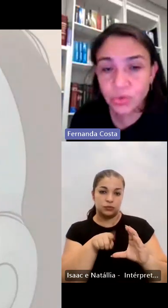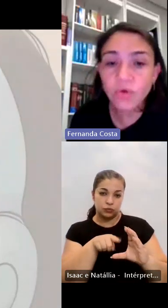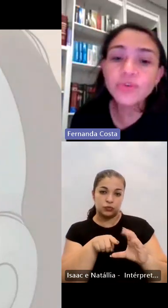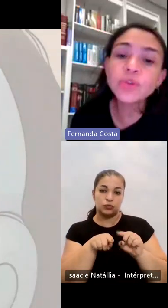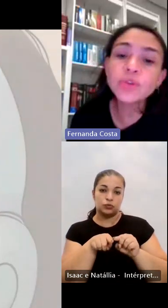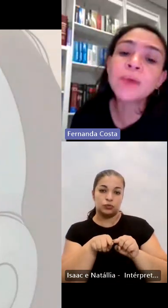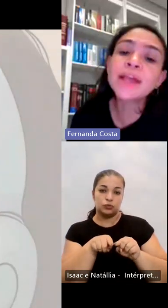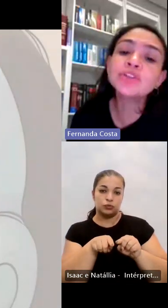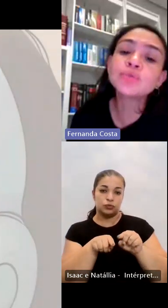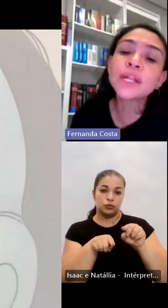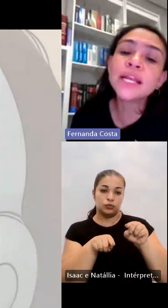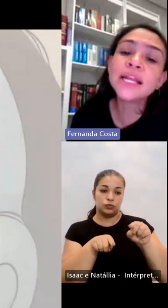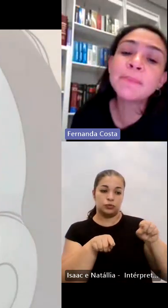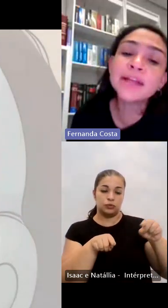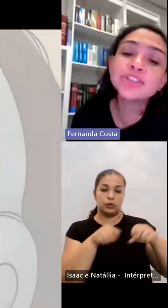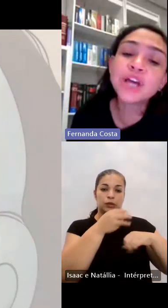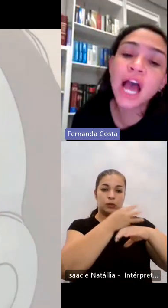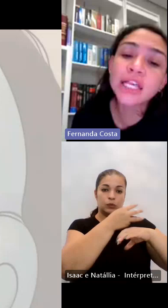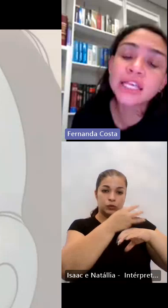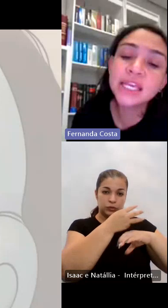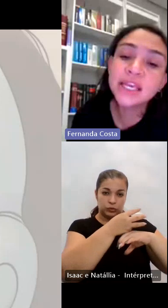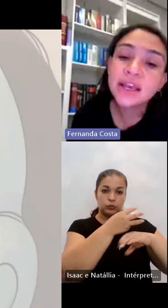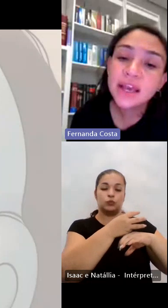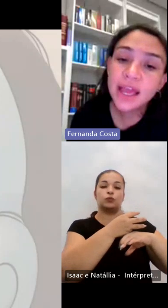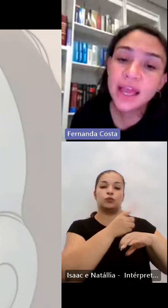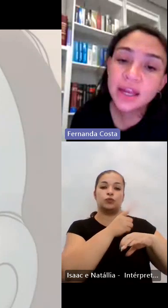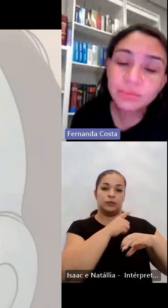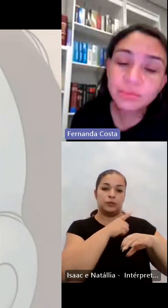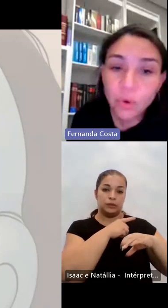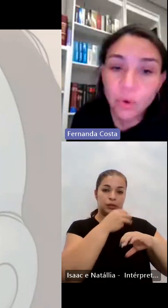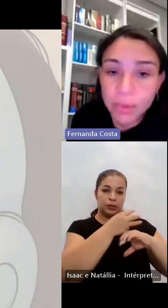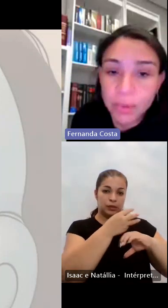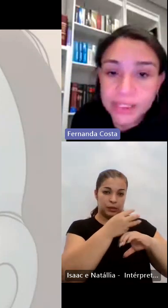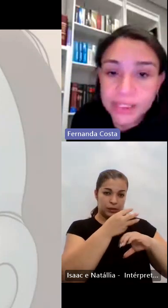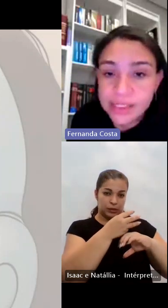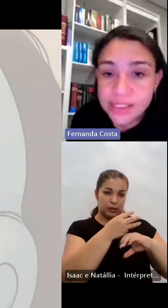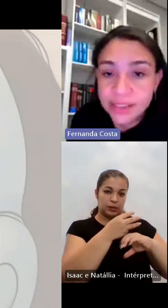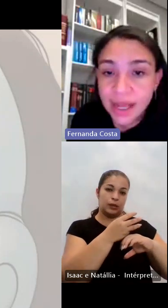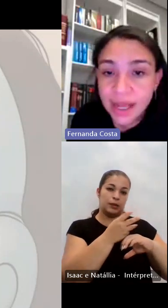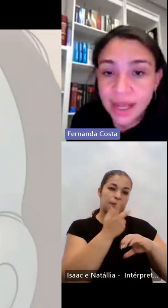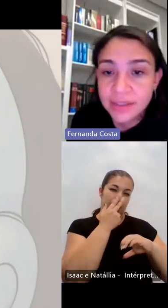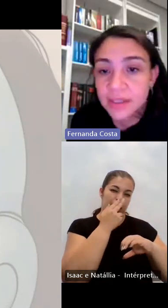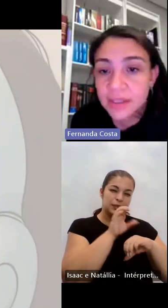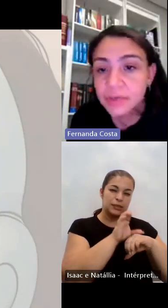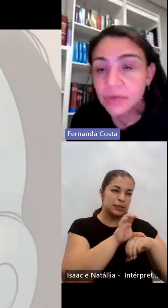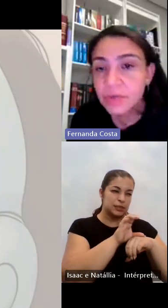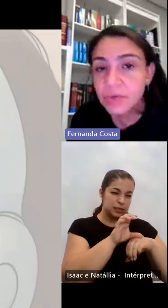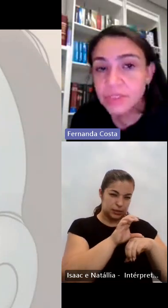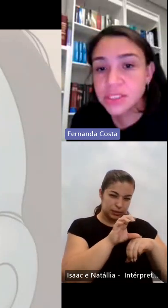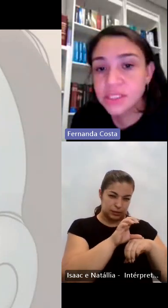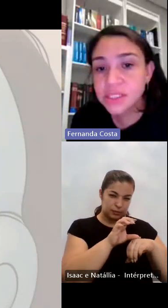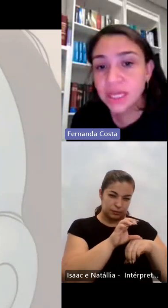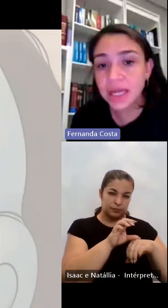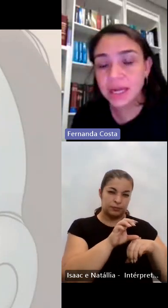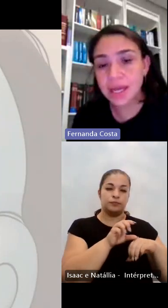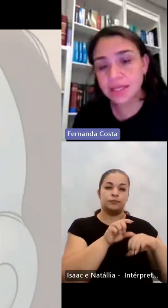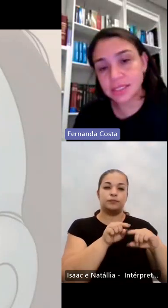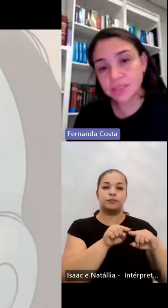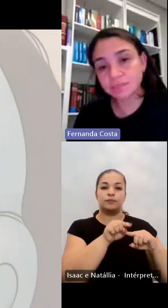do ouvido médio, orelha média, aqui numa cor mais acinzentada,